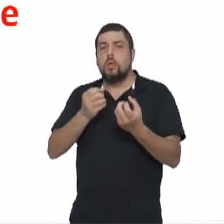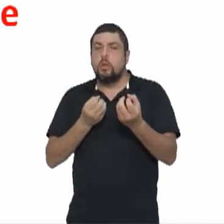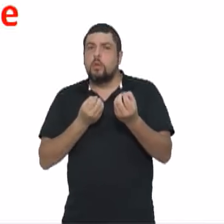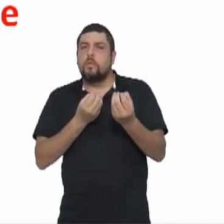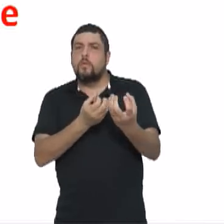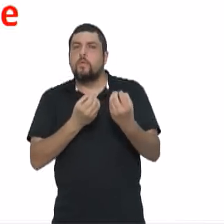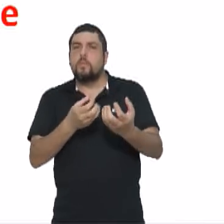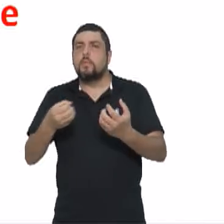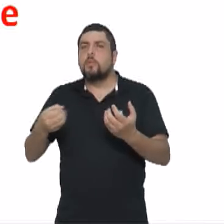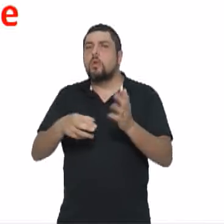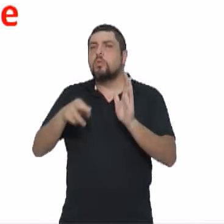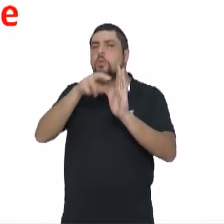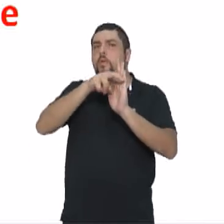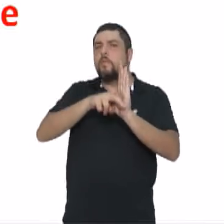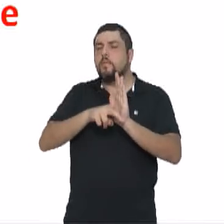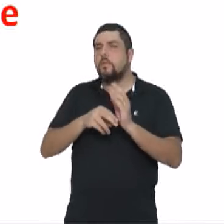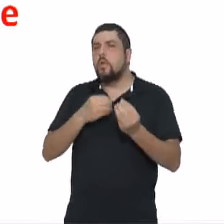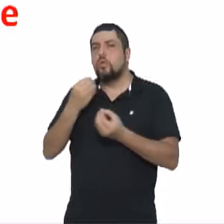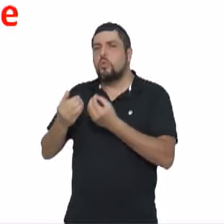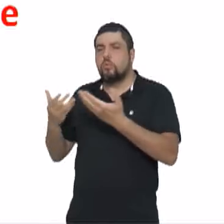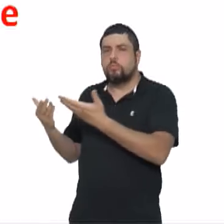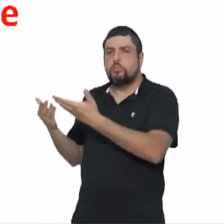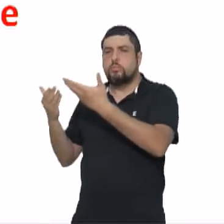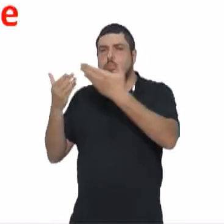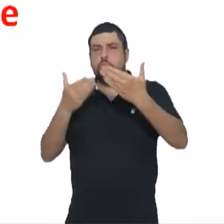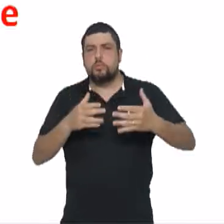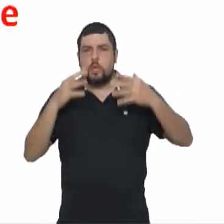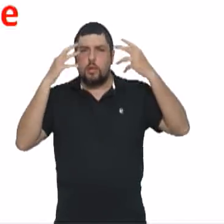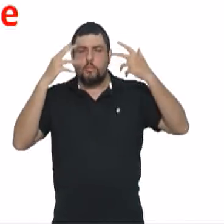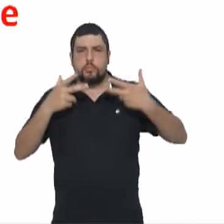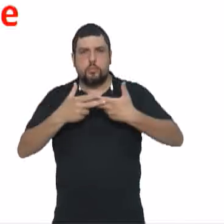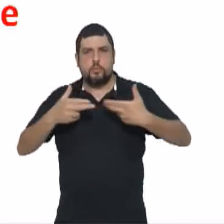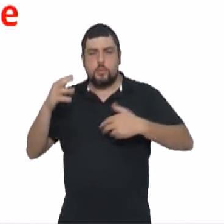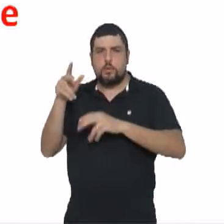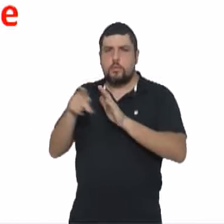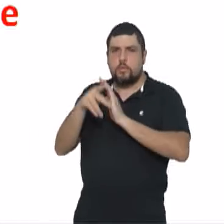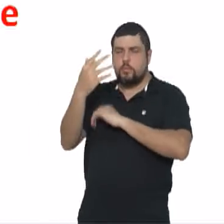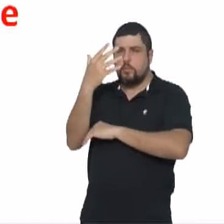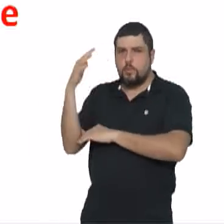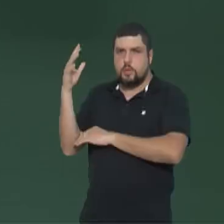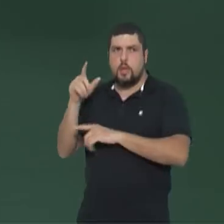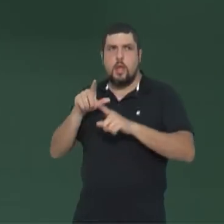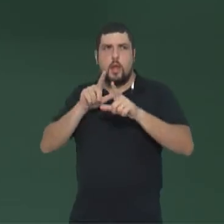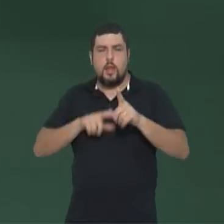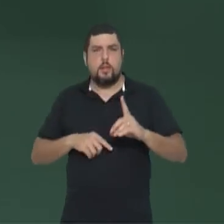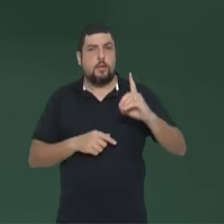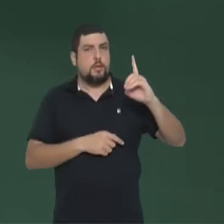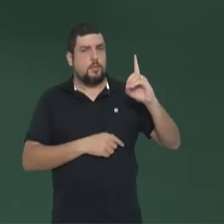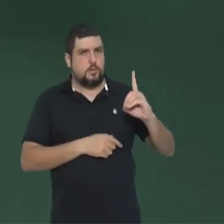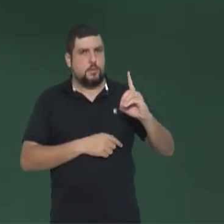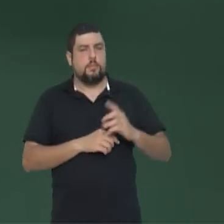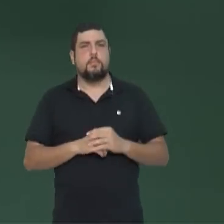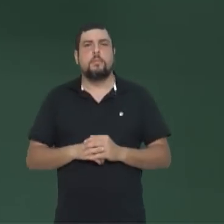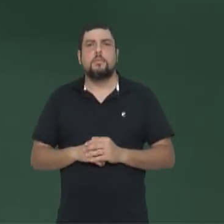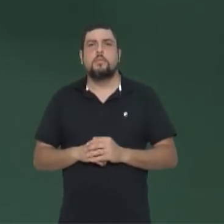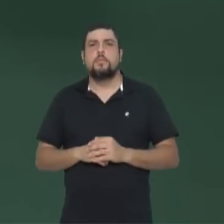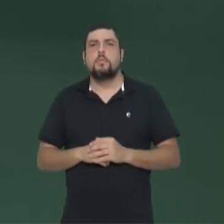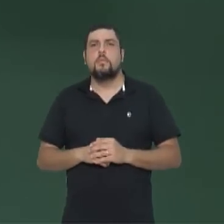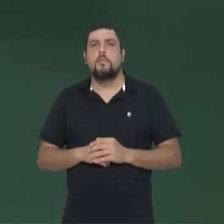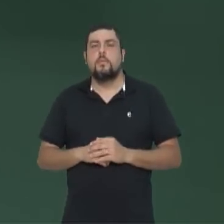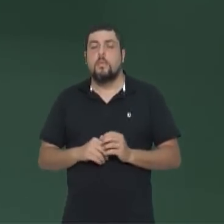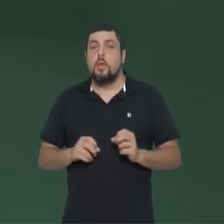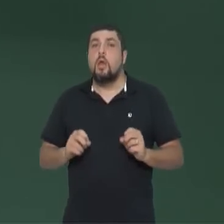para o transporte de animais silvestres no Brasil, né? Letra D. Não que na informação,